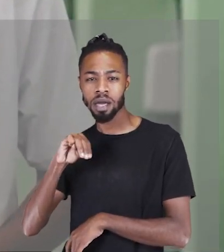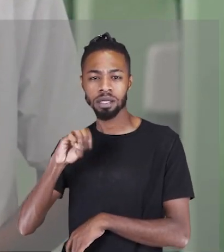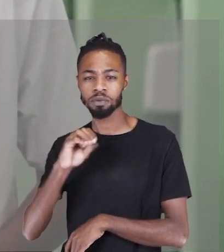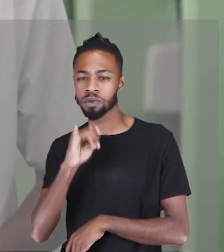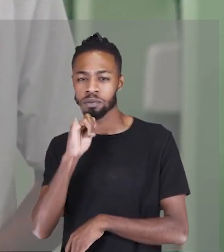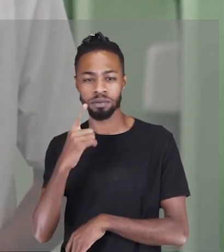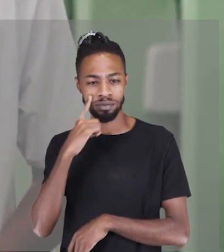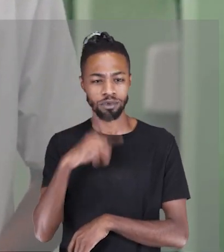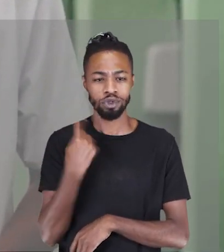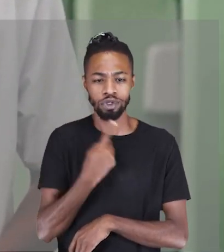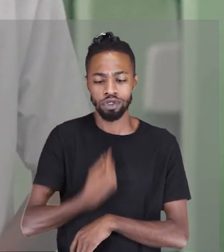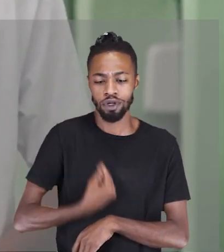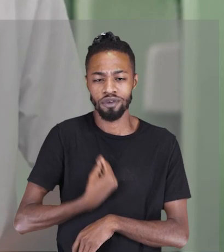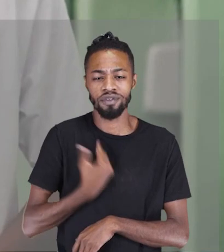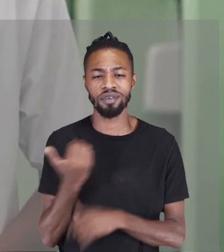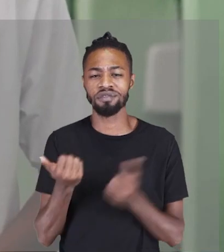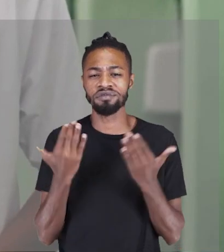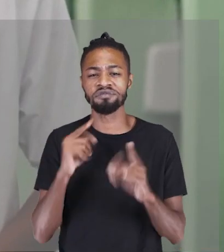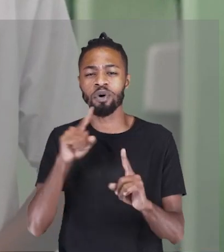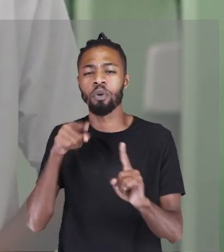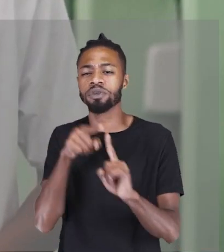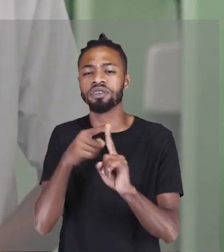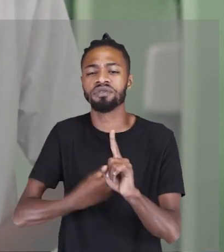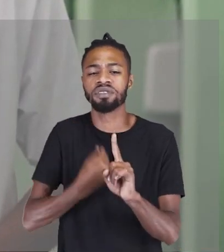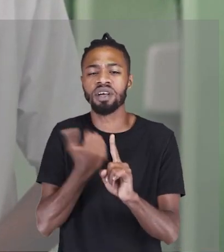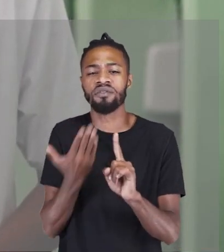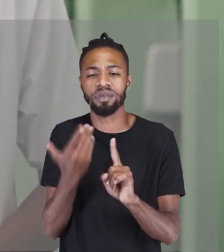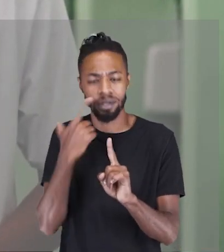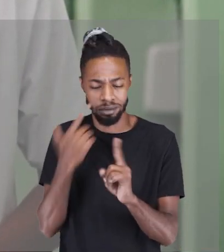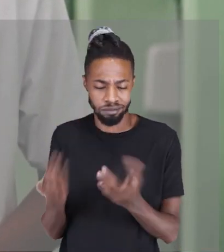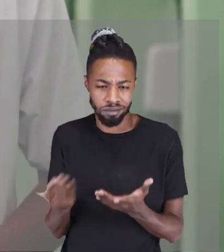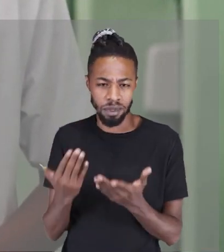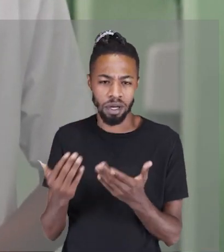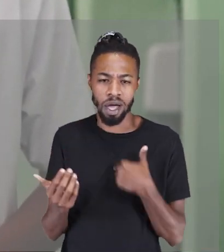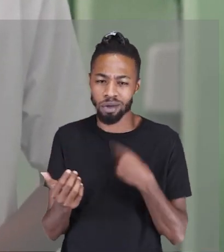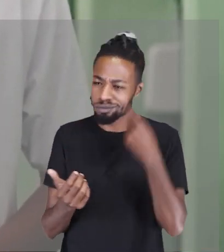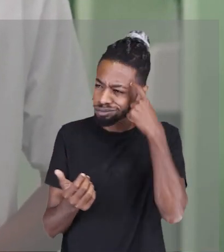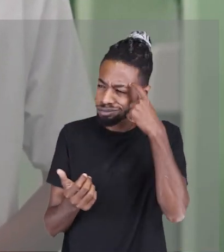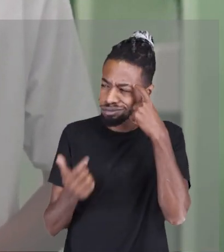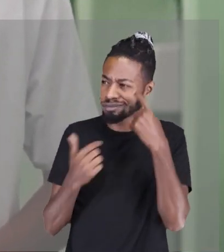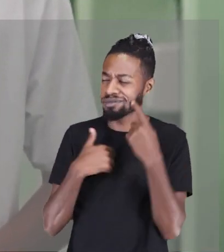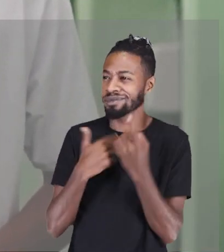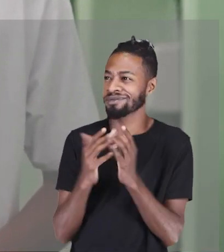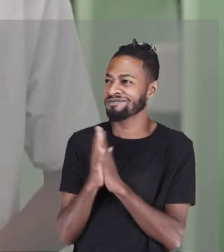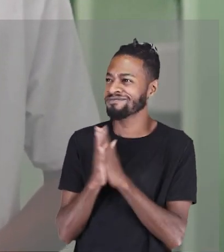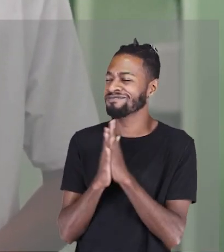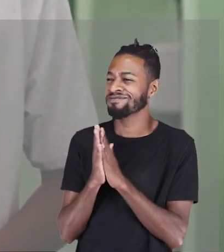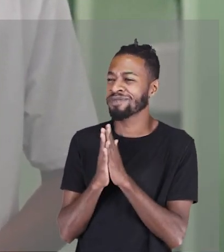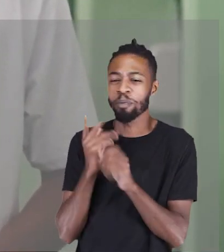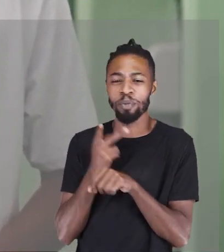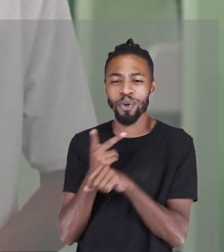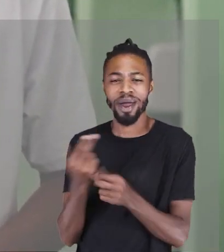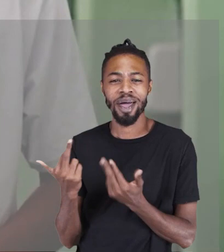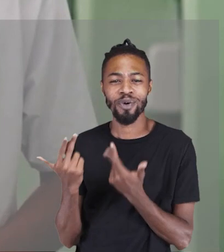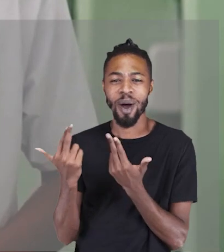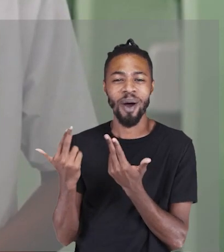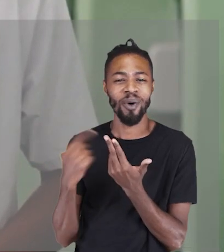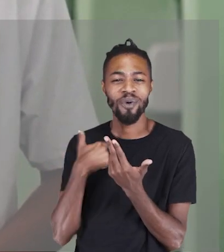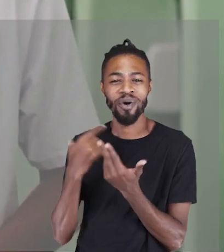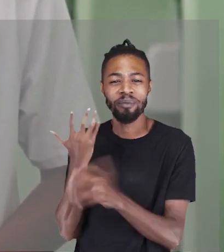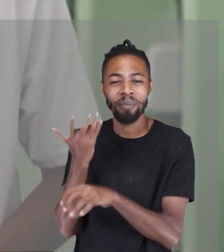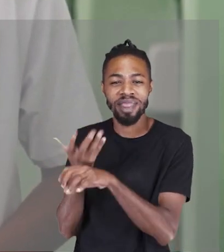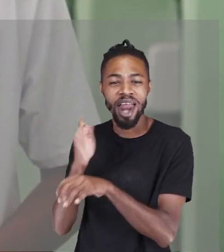nossa vida, e isso e aquilo outro. Aí eu tento procurar um sentido até agora pra mim,